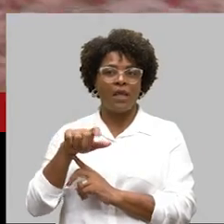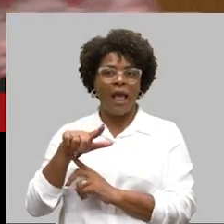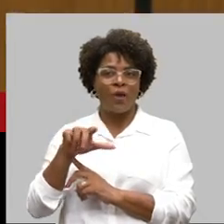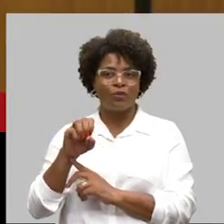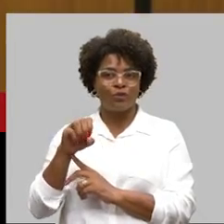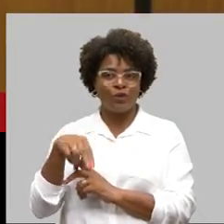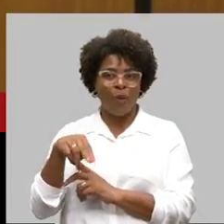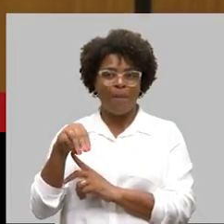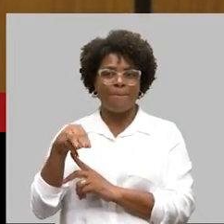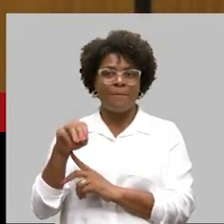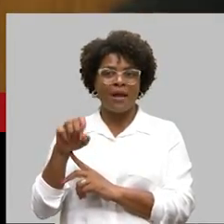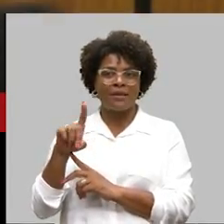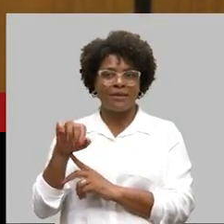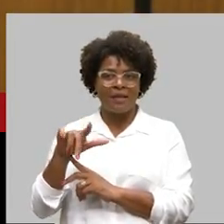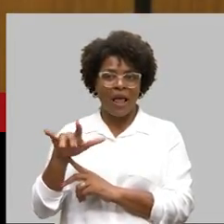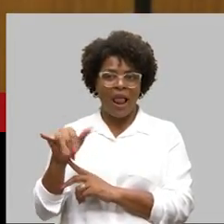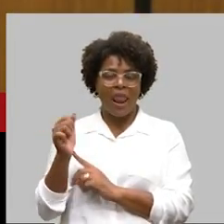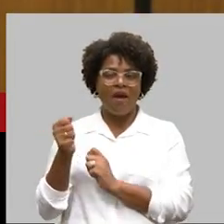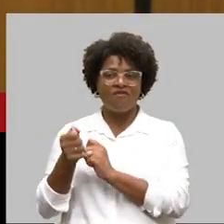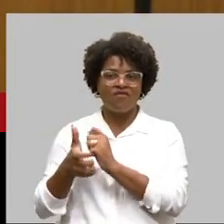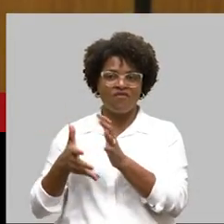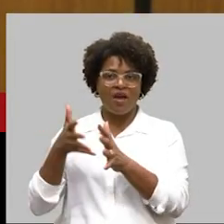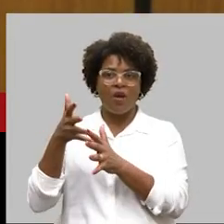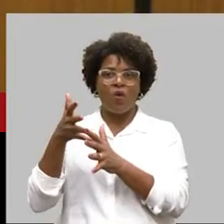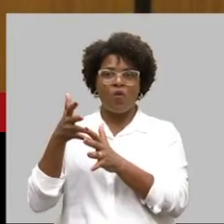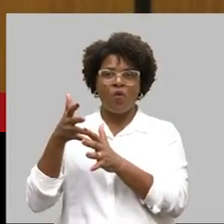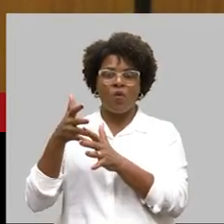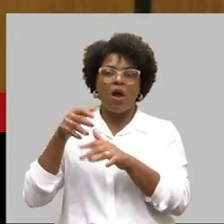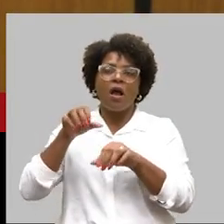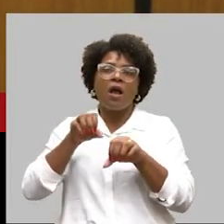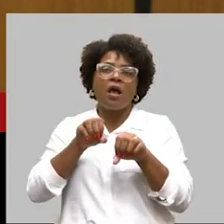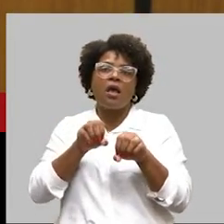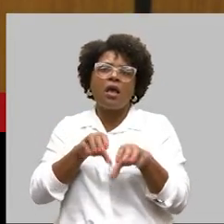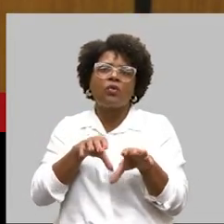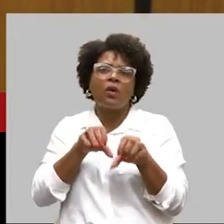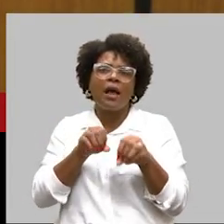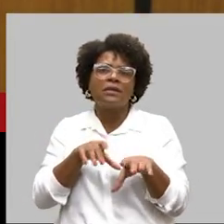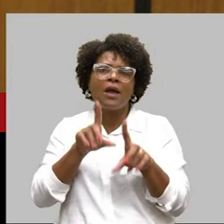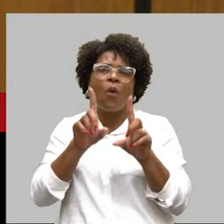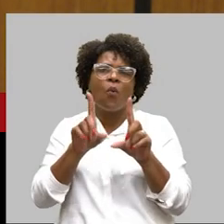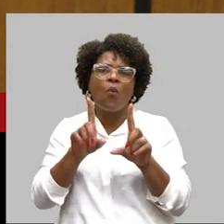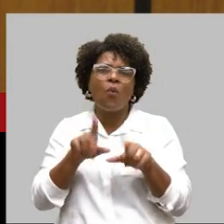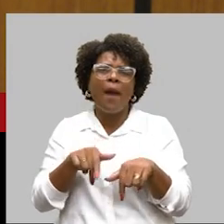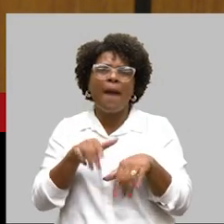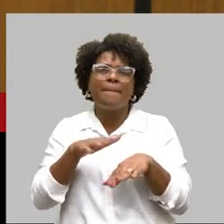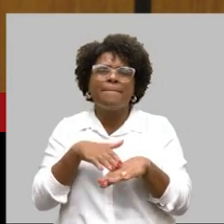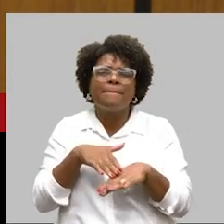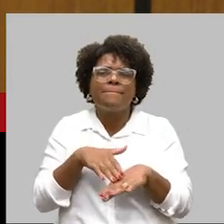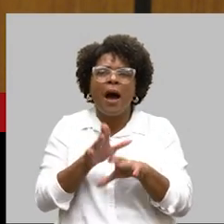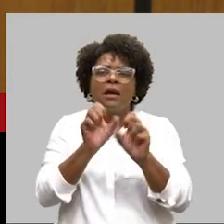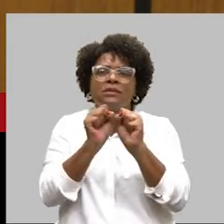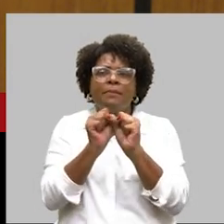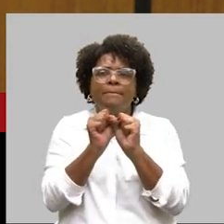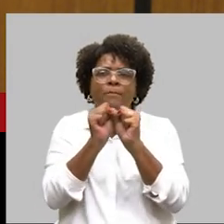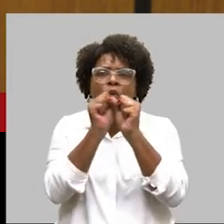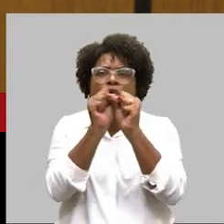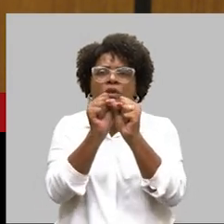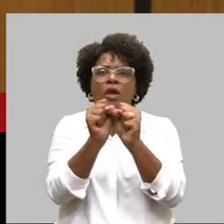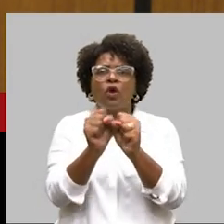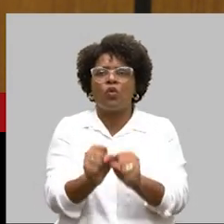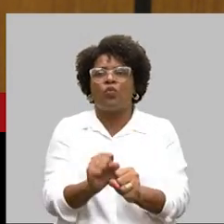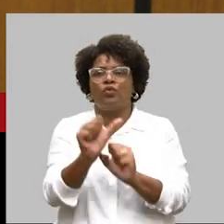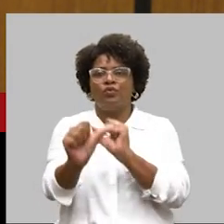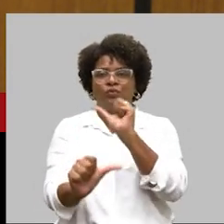a educação consiste na arma mais poderosa para que a gente possa mudar o mundo